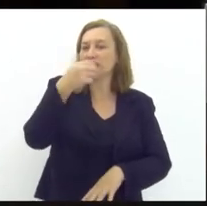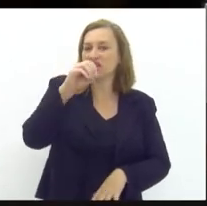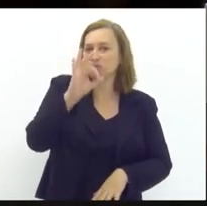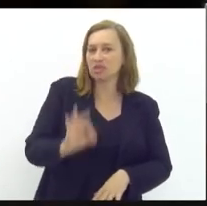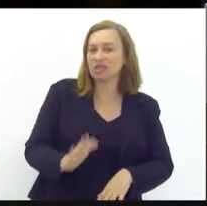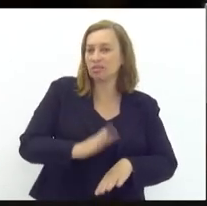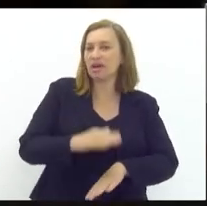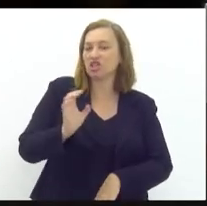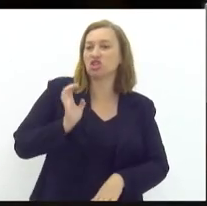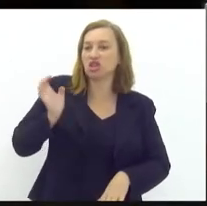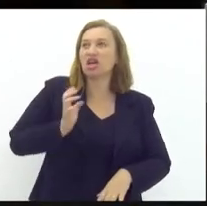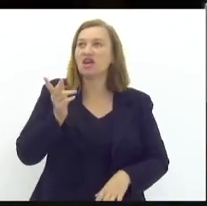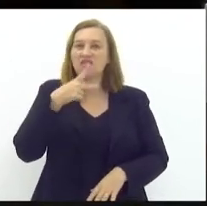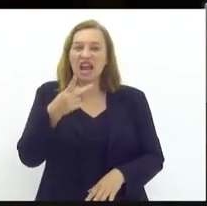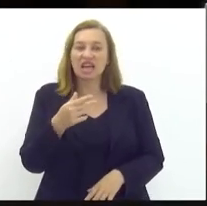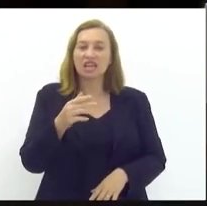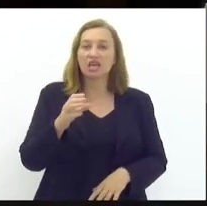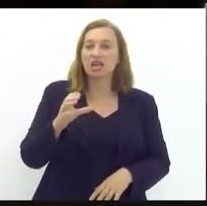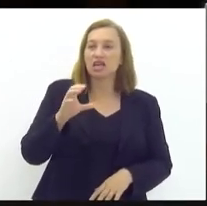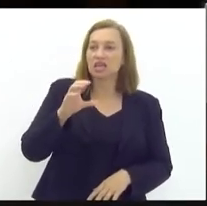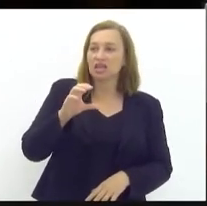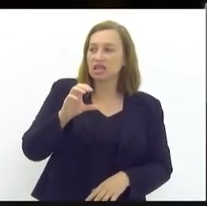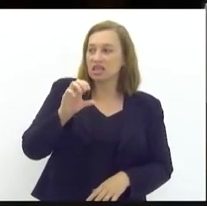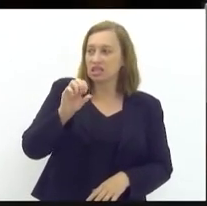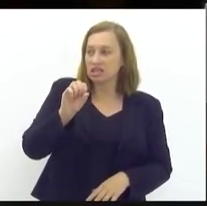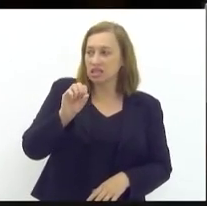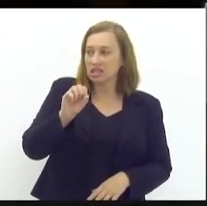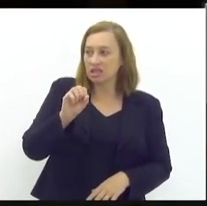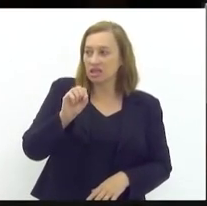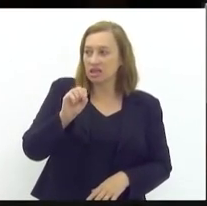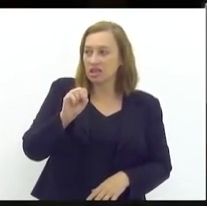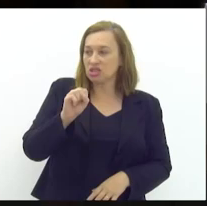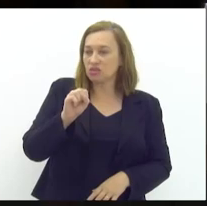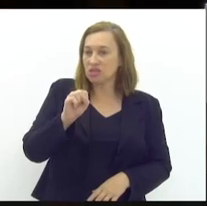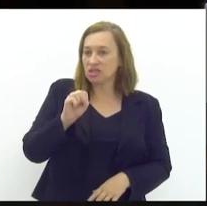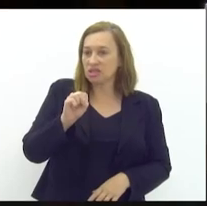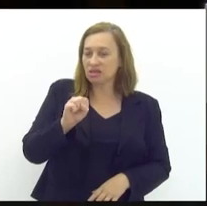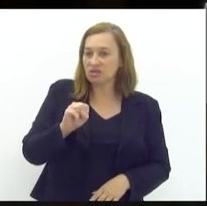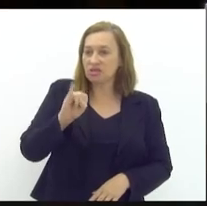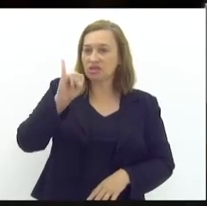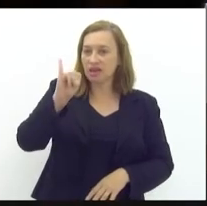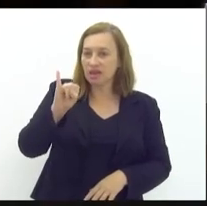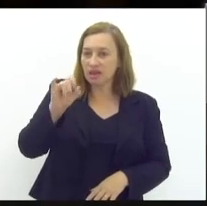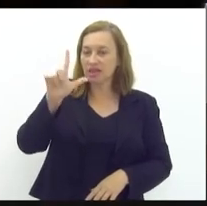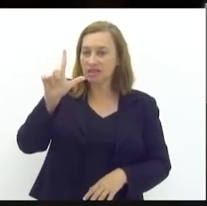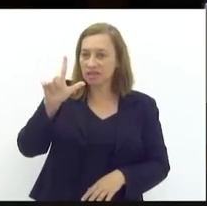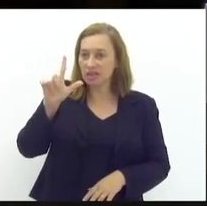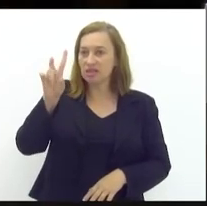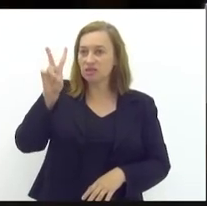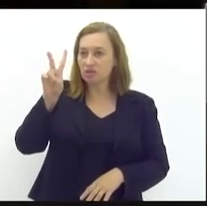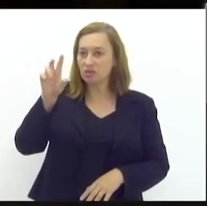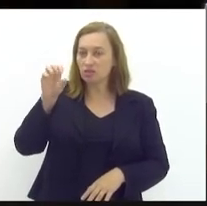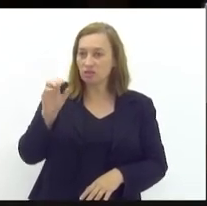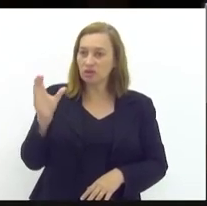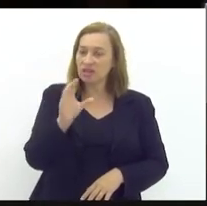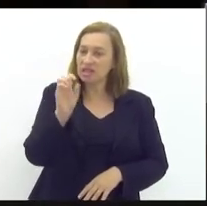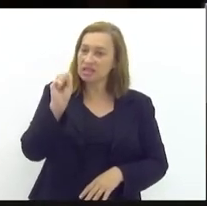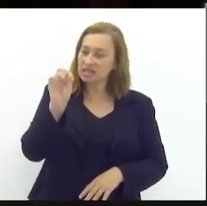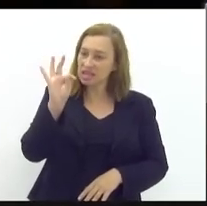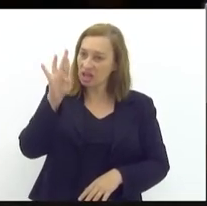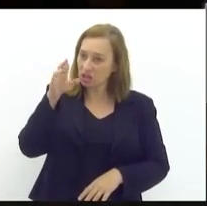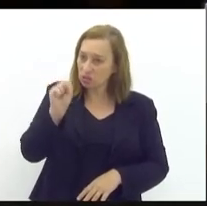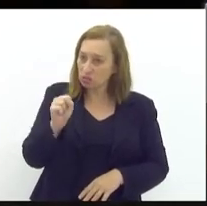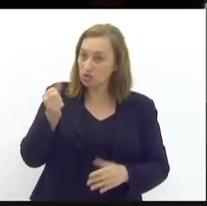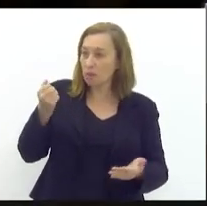desculpa que o Silvio Santos paga pouco eu tenho que usar o meu parâmetro e eu tenho que legislar contra mim então começando